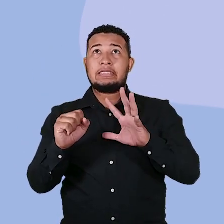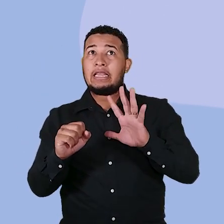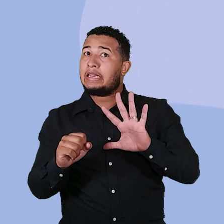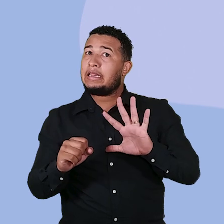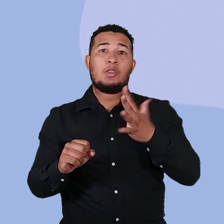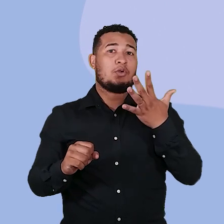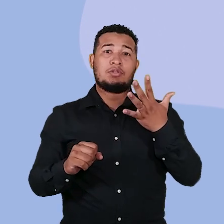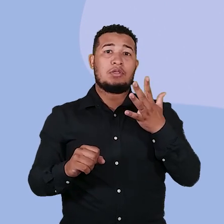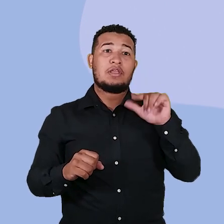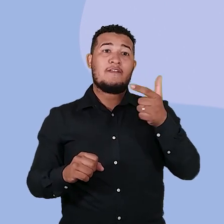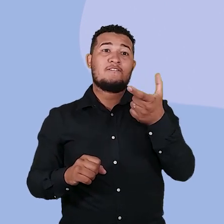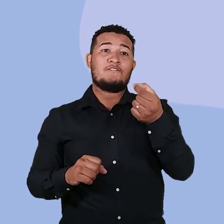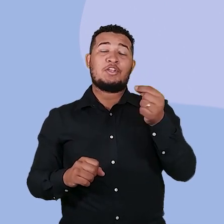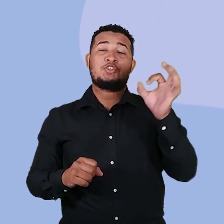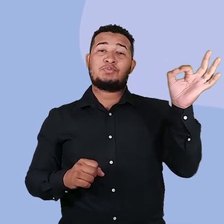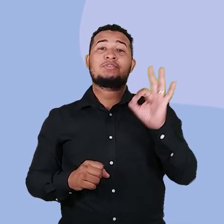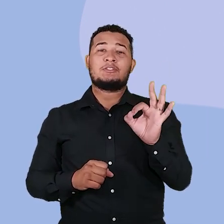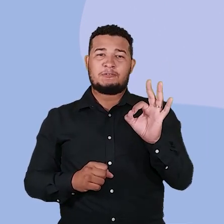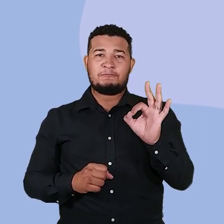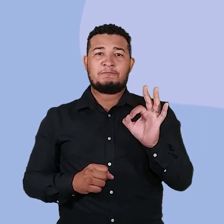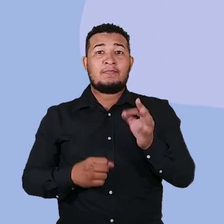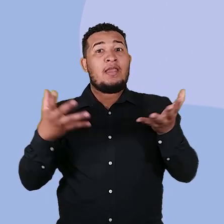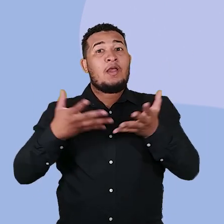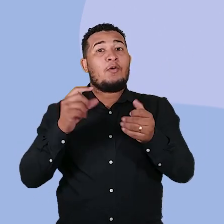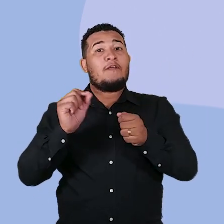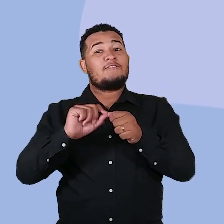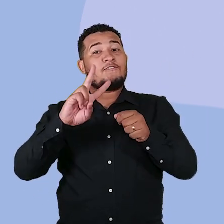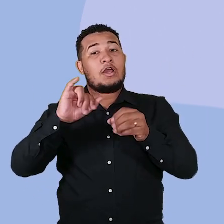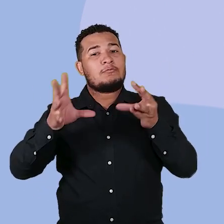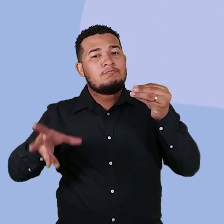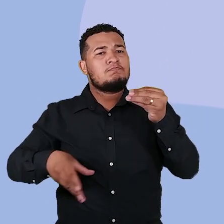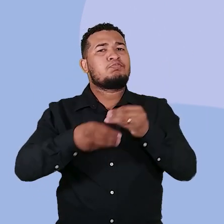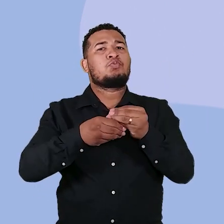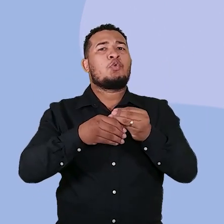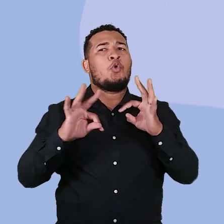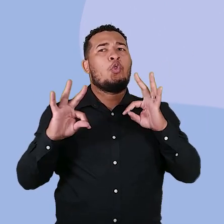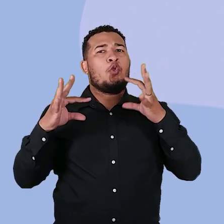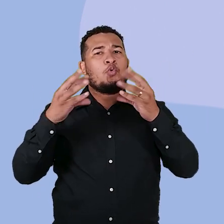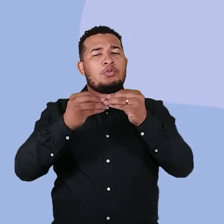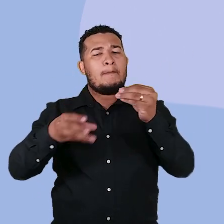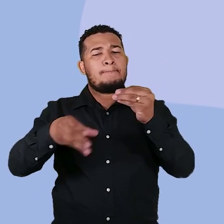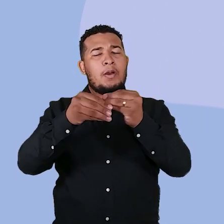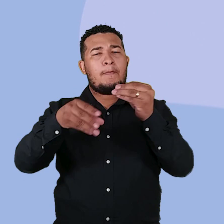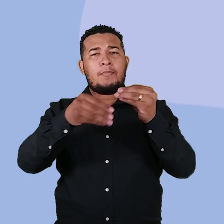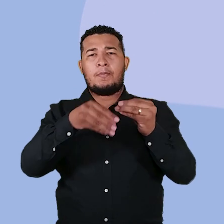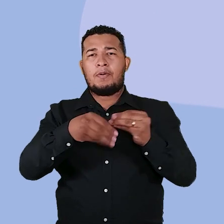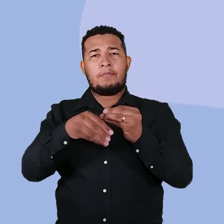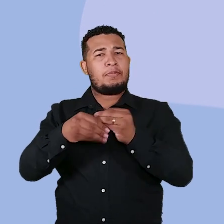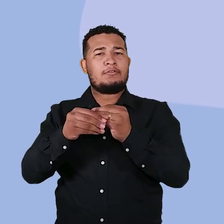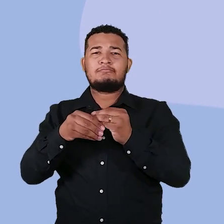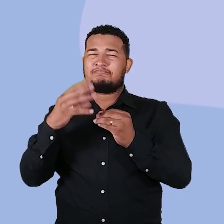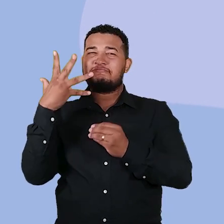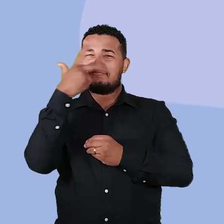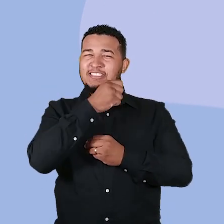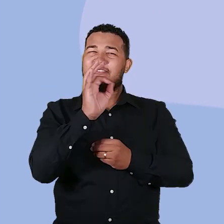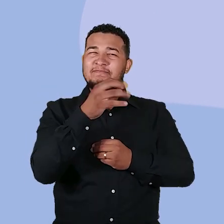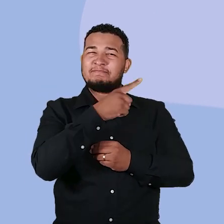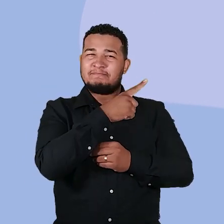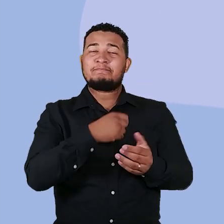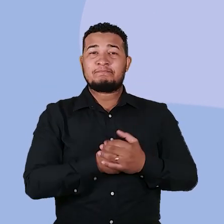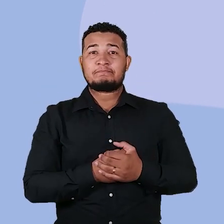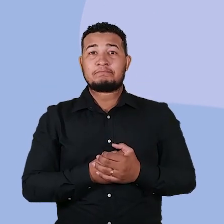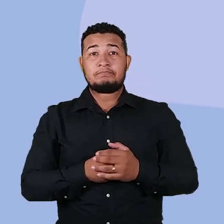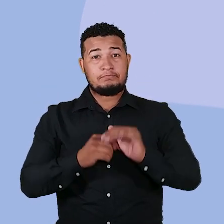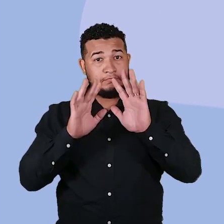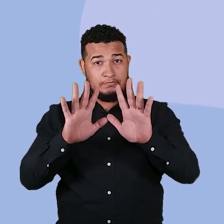a chance de não acontecer é vinte por cento e agora nós vamos completar aí tudo com o complementar olha que